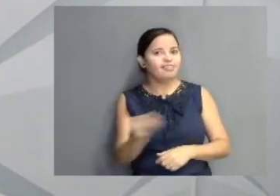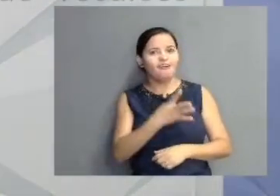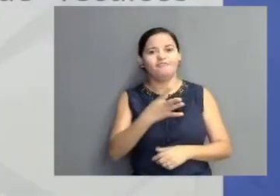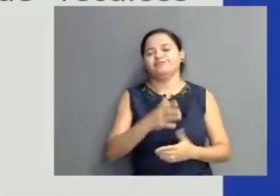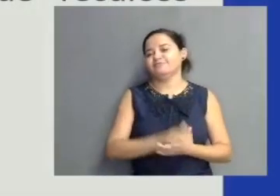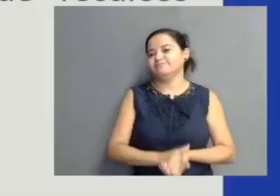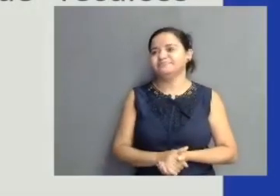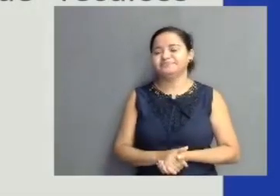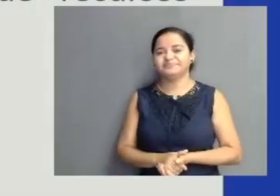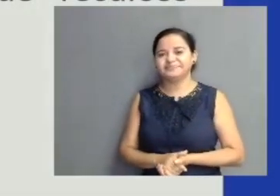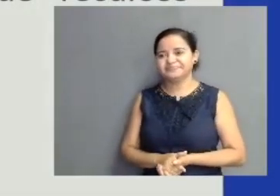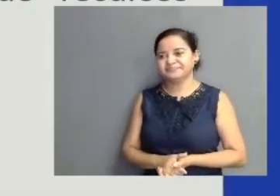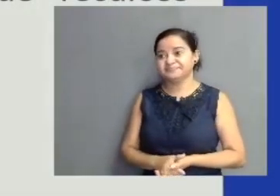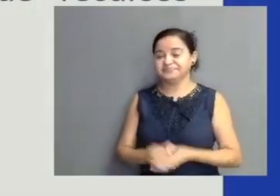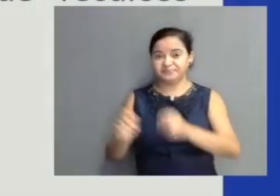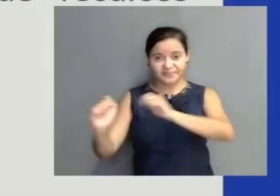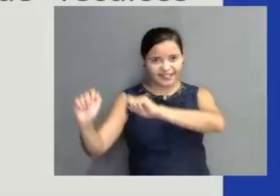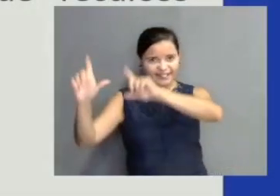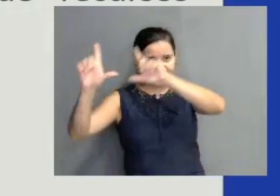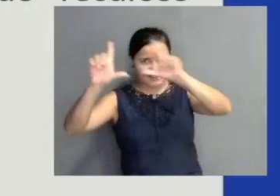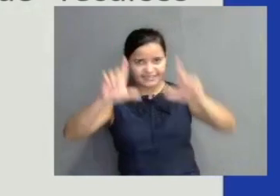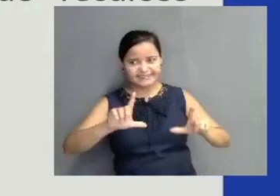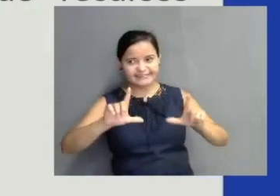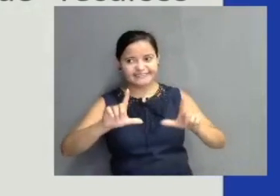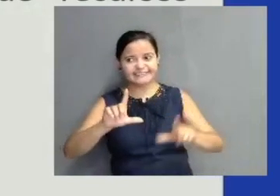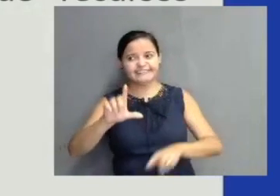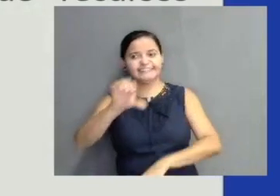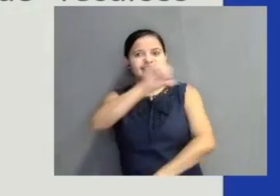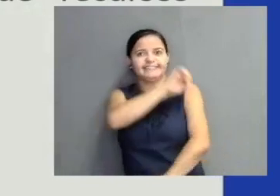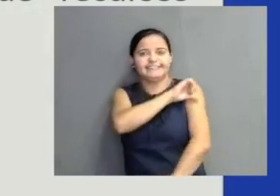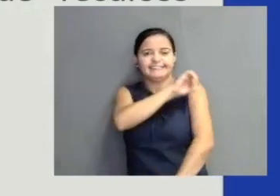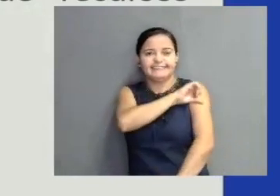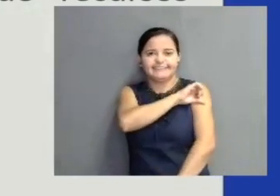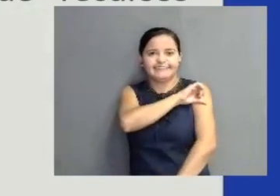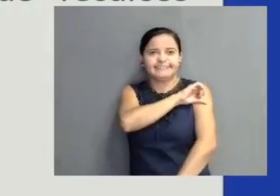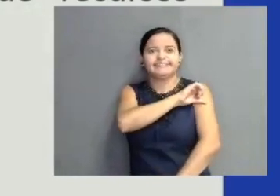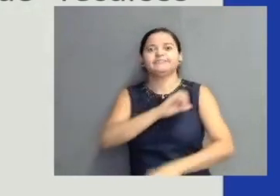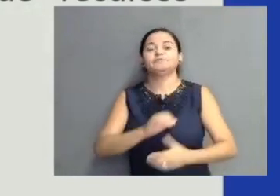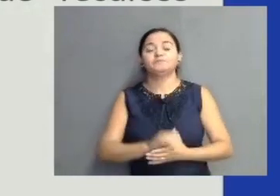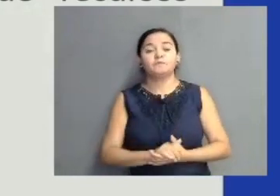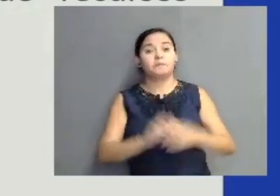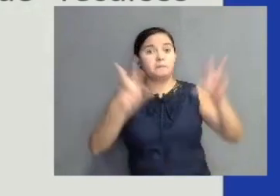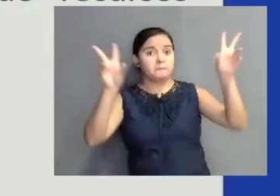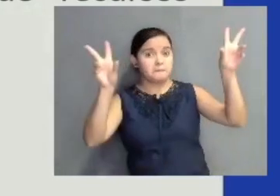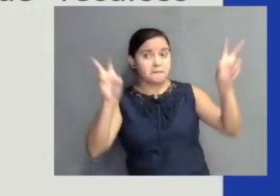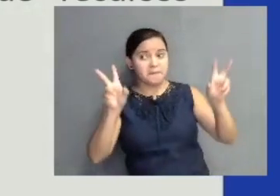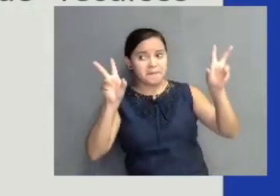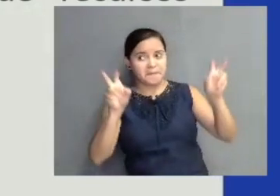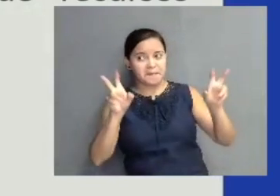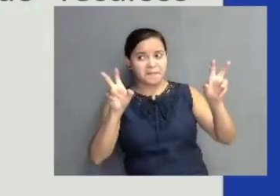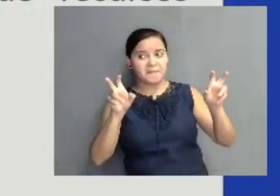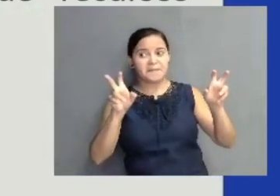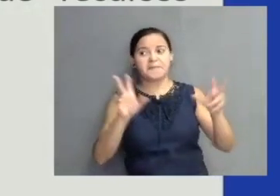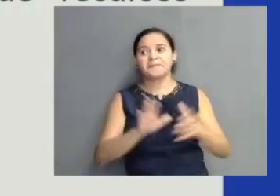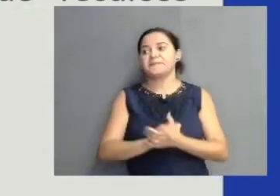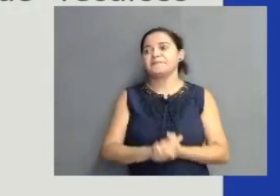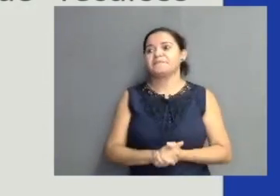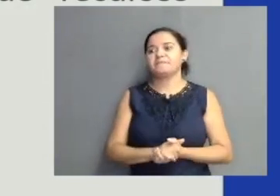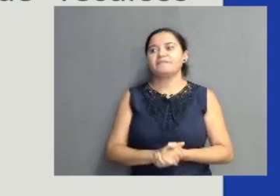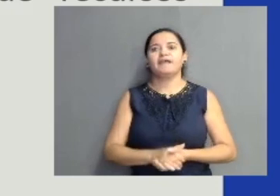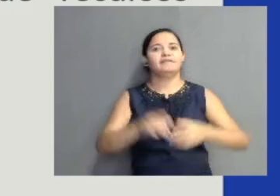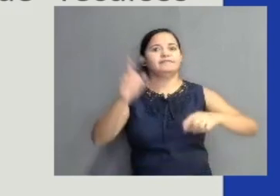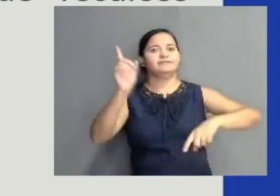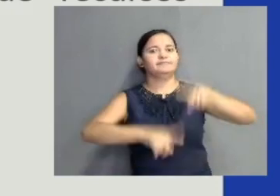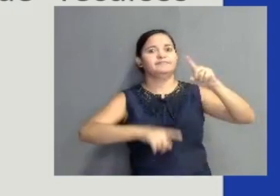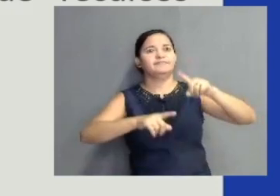tela. 9º ano, aula número 1 de língua portuguesa. Nosso tema de hoje, nós vamos trabalhar sobre elementos